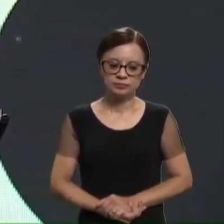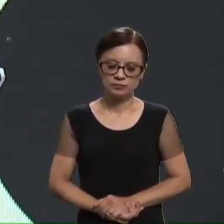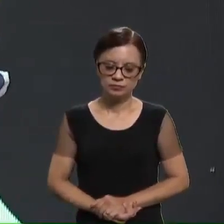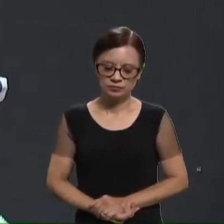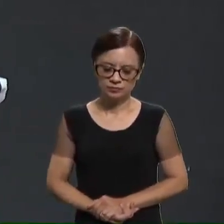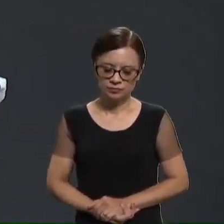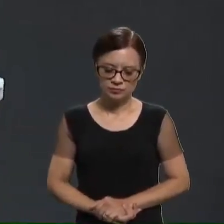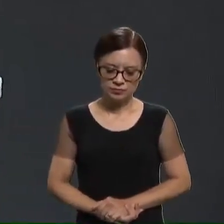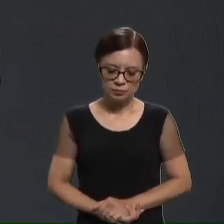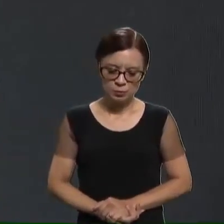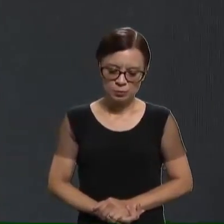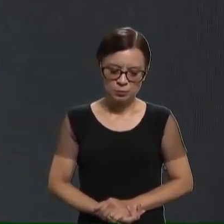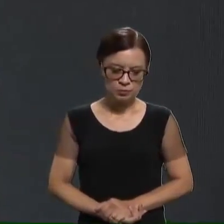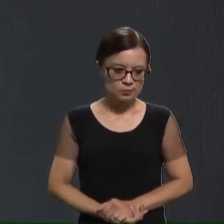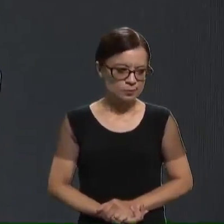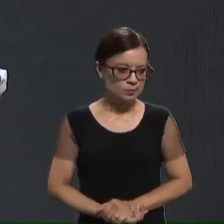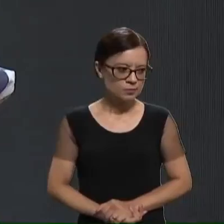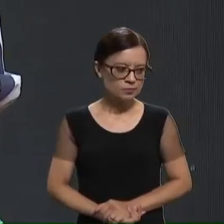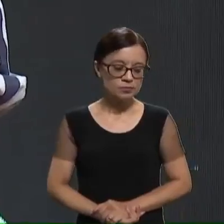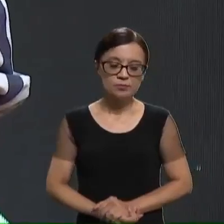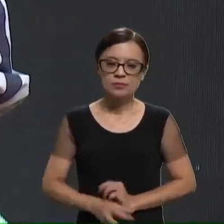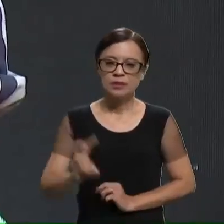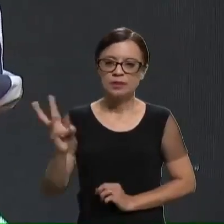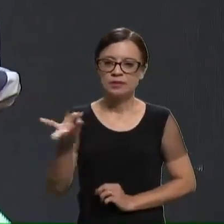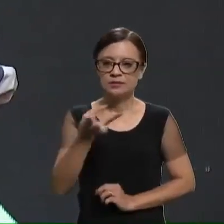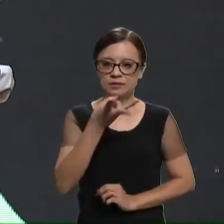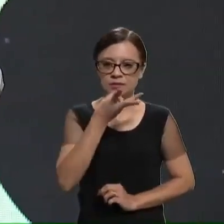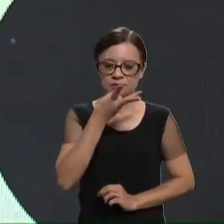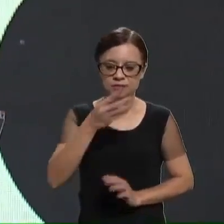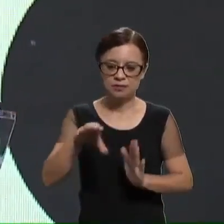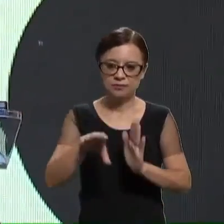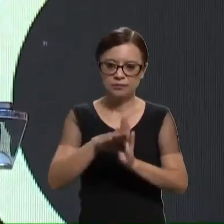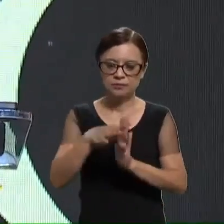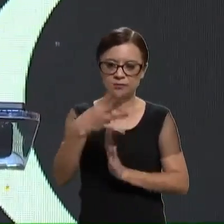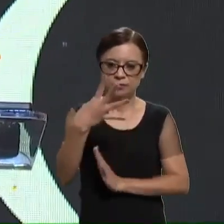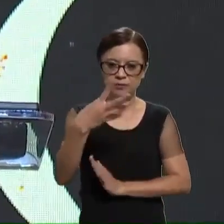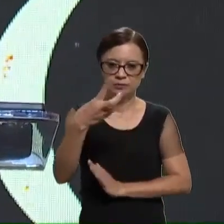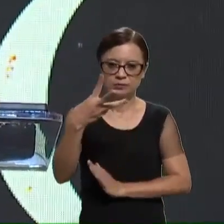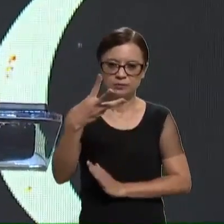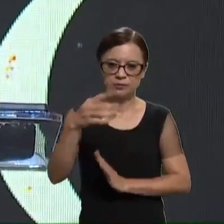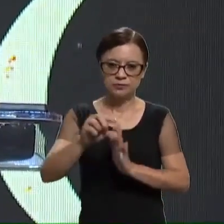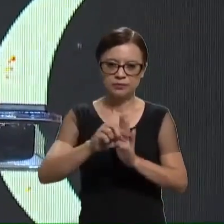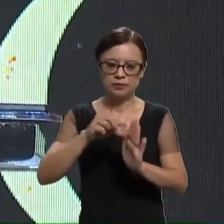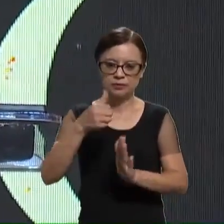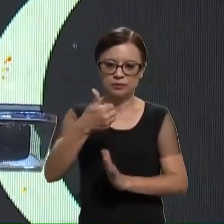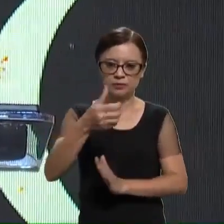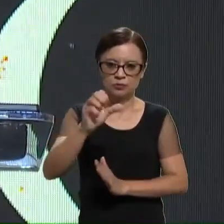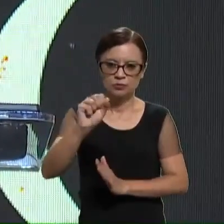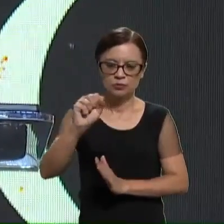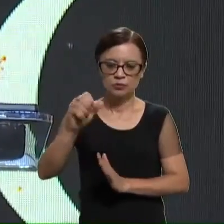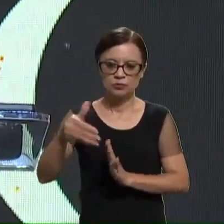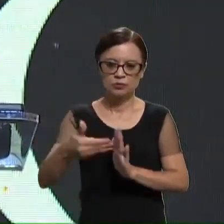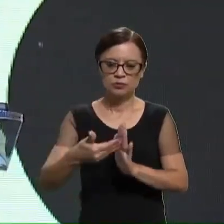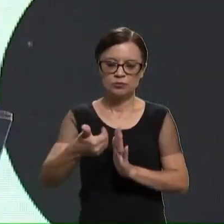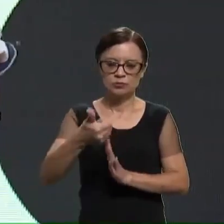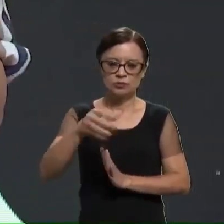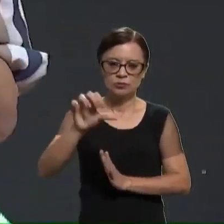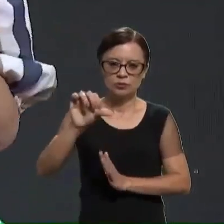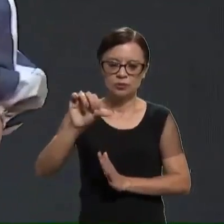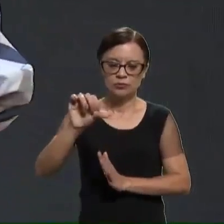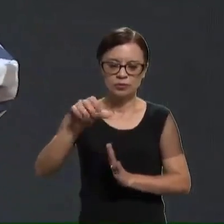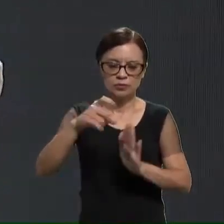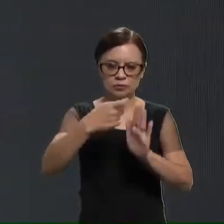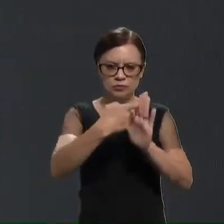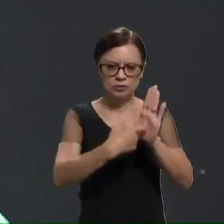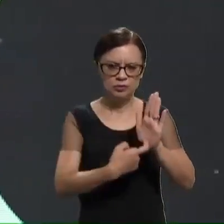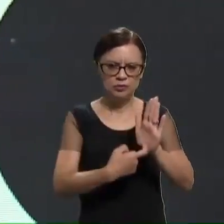Isaías 43, verso 18 e 19. Esse texto fala muito comigo, porque